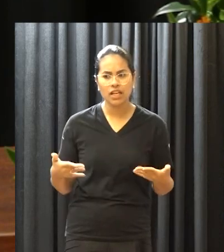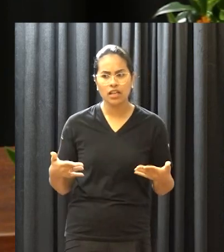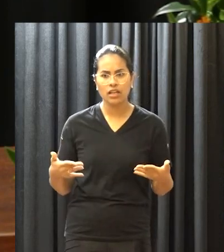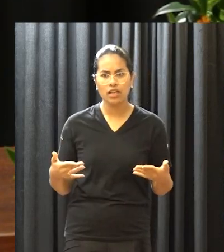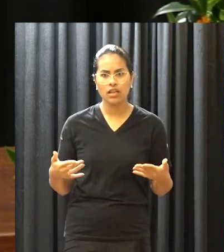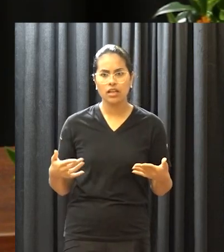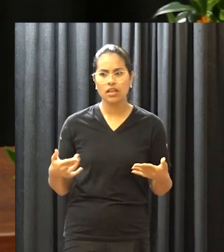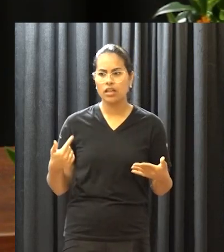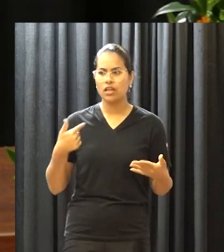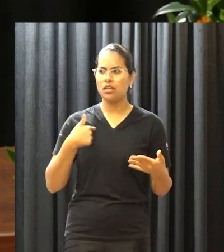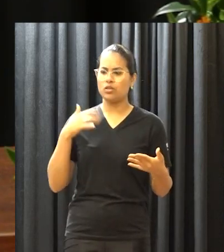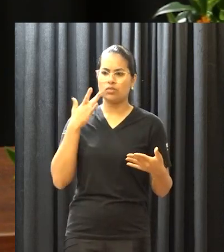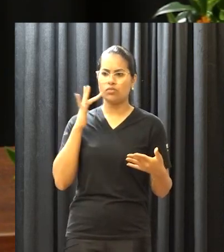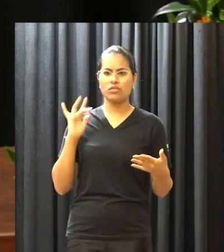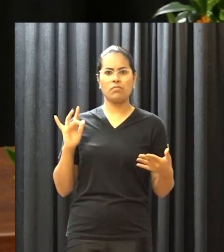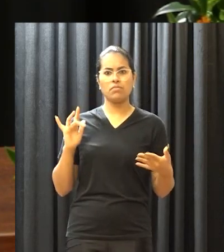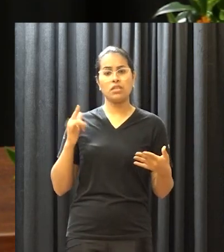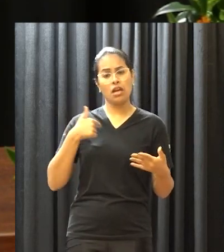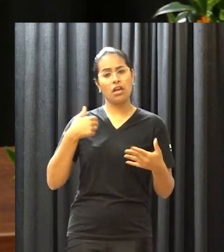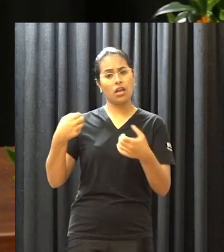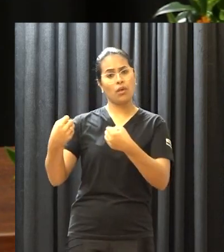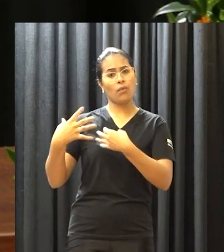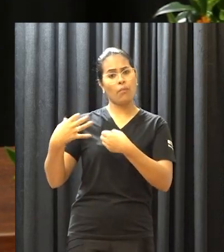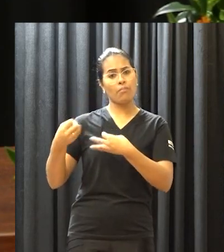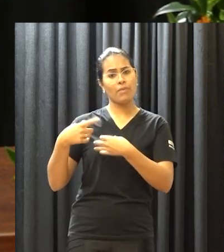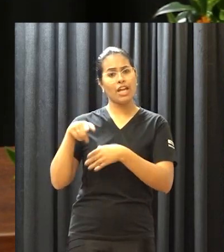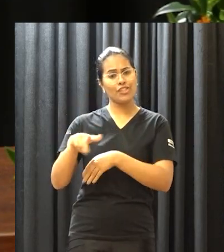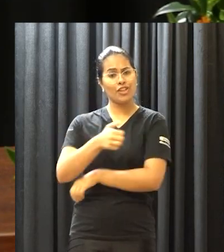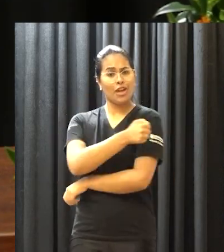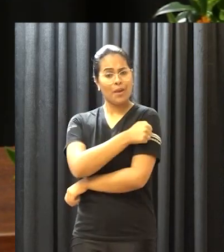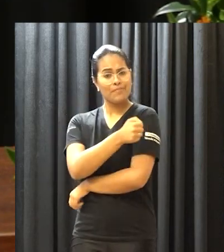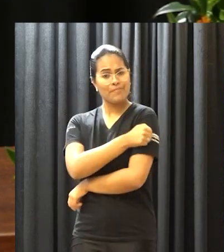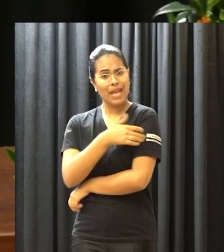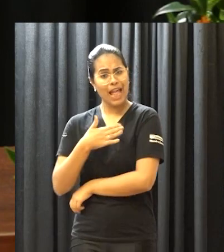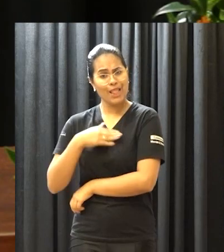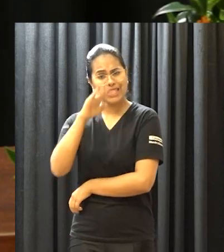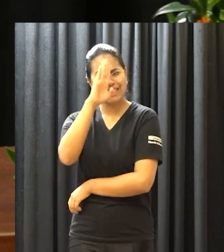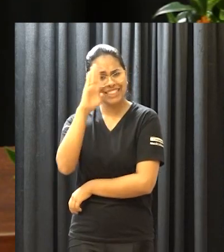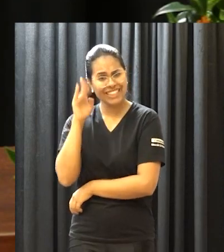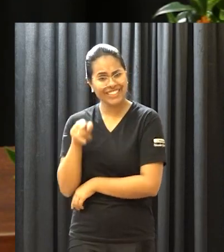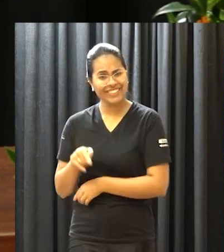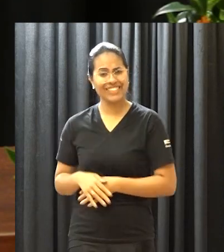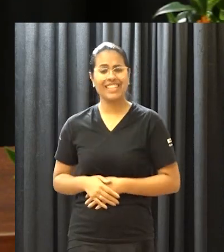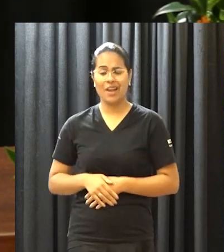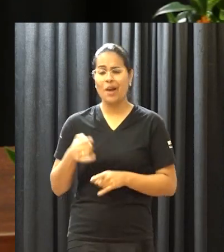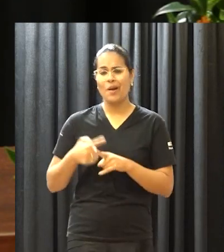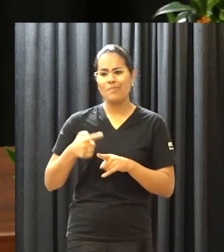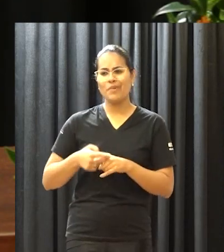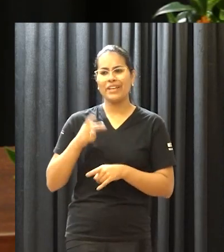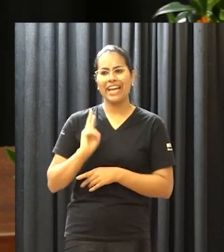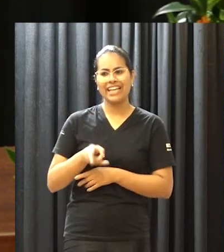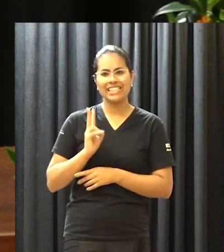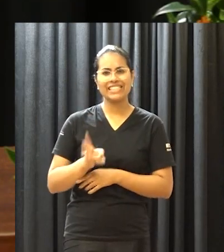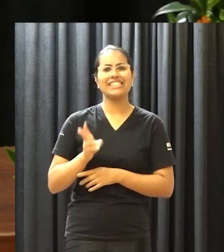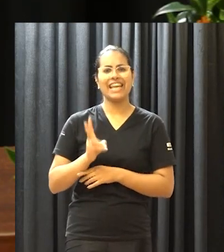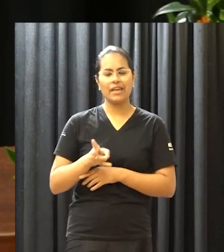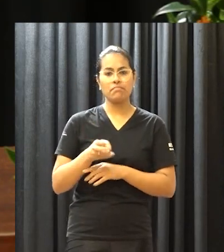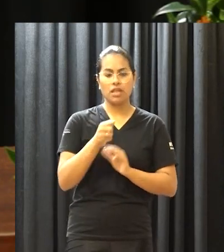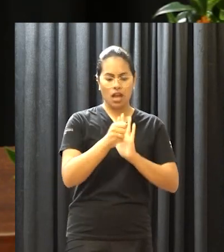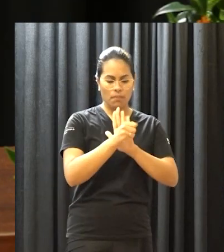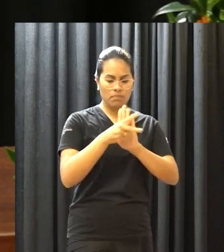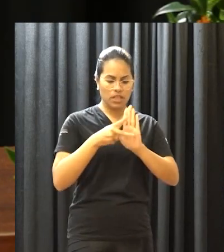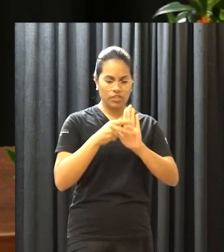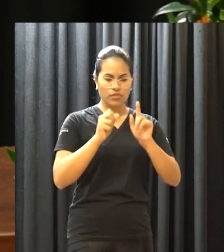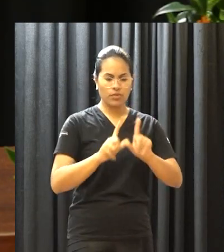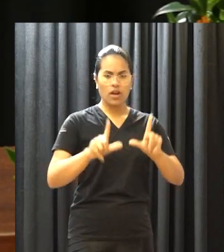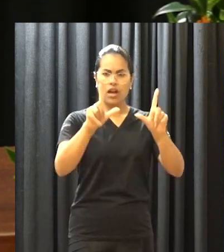Eu também não entendi, aprendi com elas. A capa da música é o que aparece toda vez que a gente abre um aplicativo para escutar música no celular.